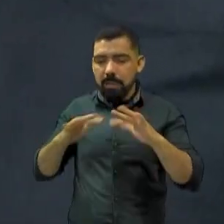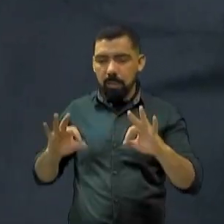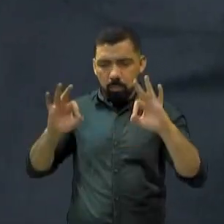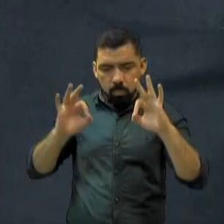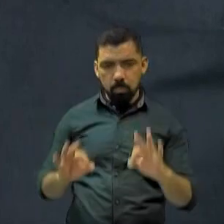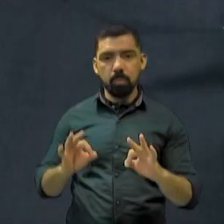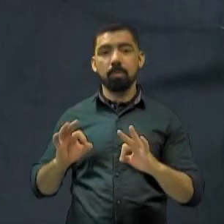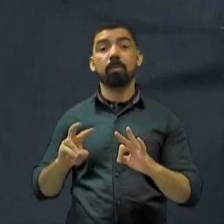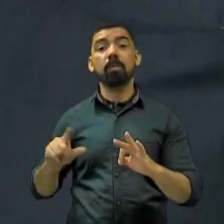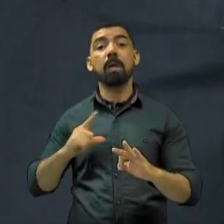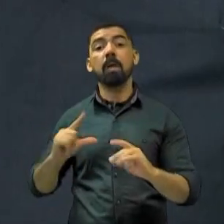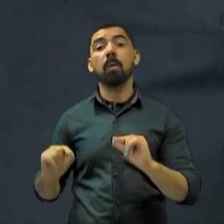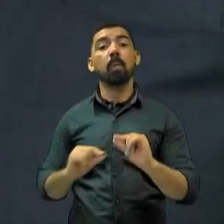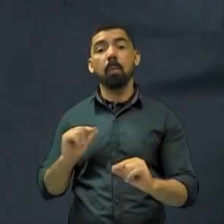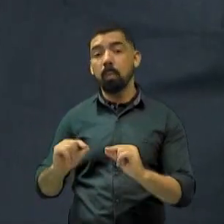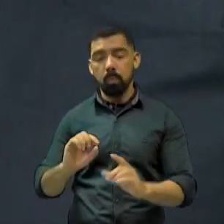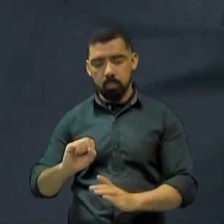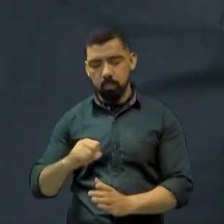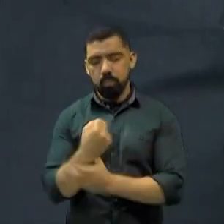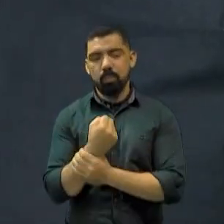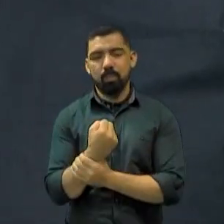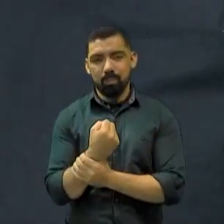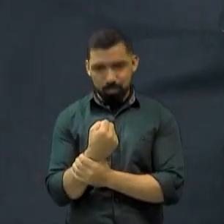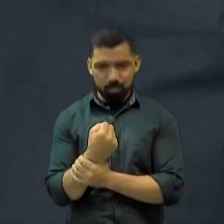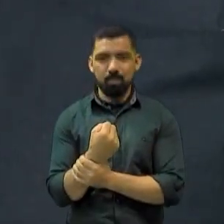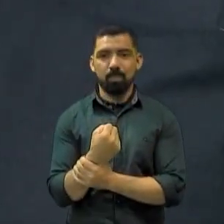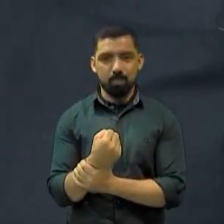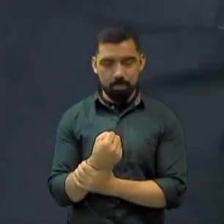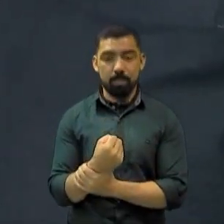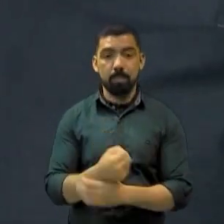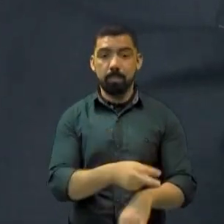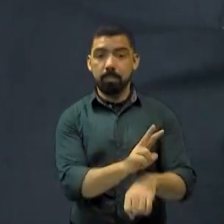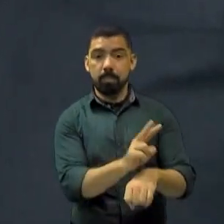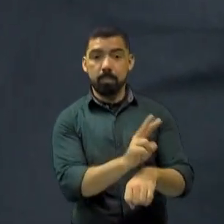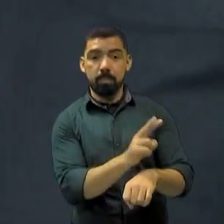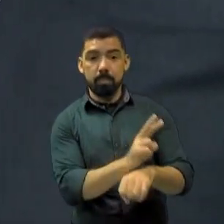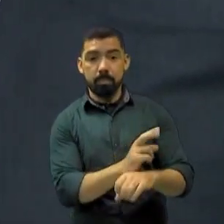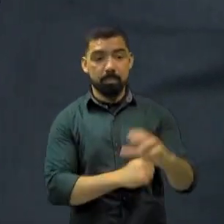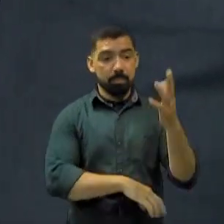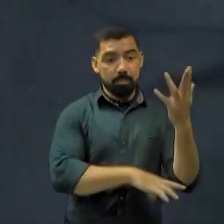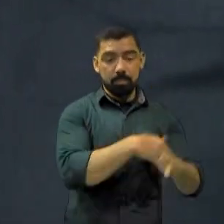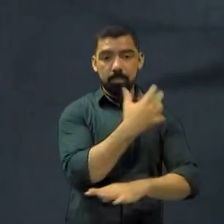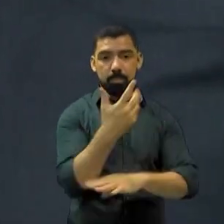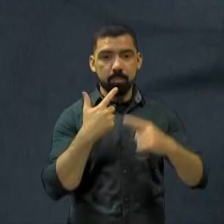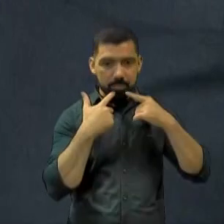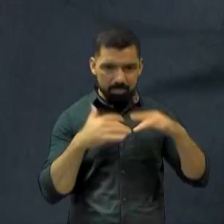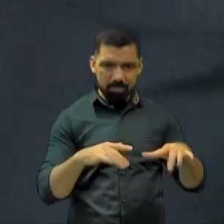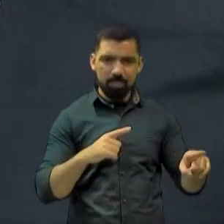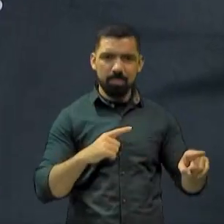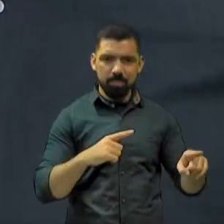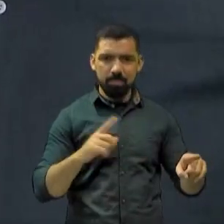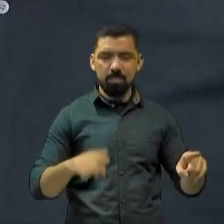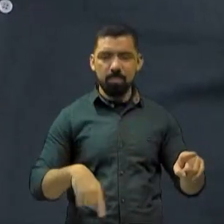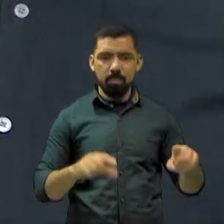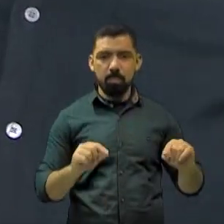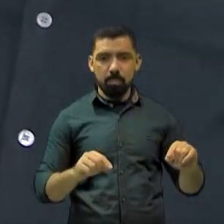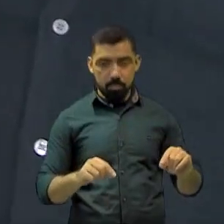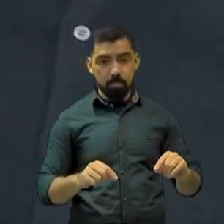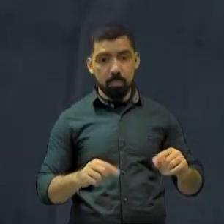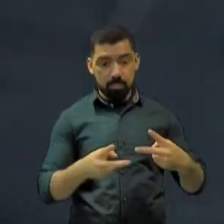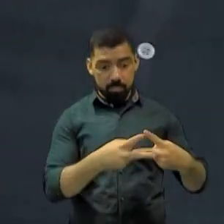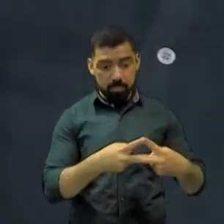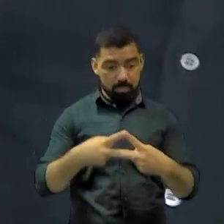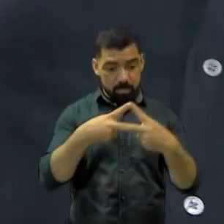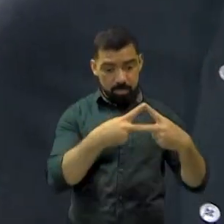vai garantir não só que a preservação do meio ambiente, que são matérias recicladas, são